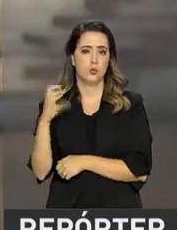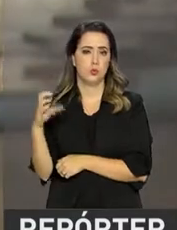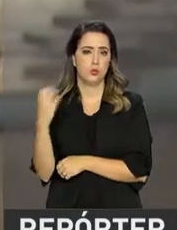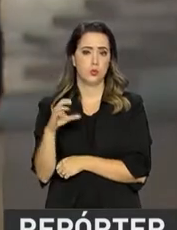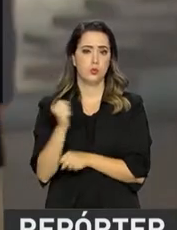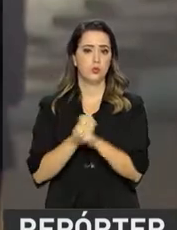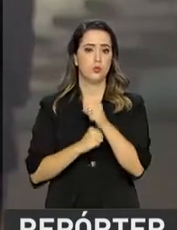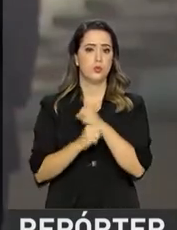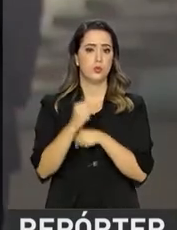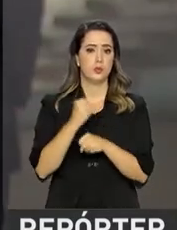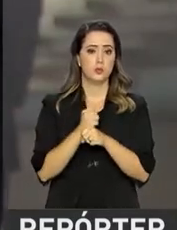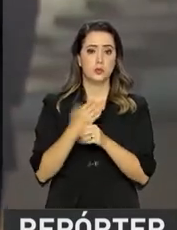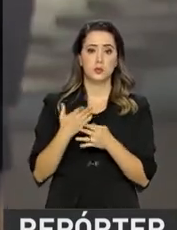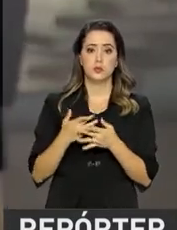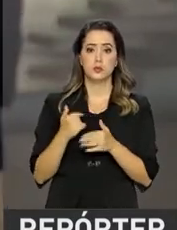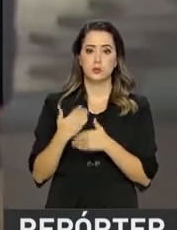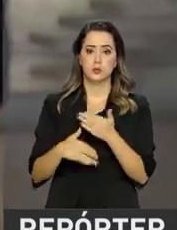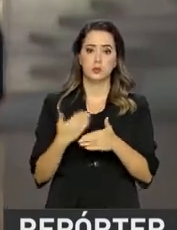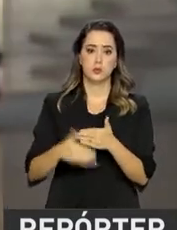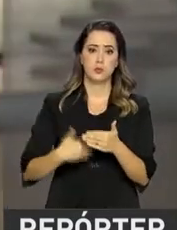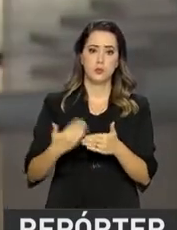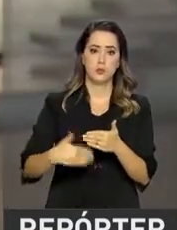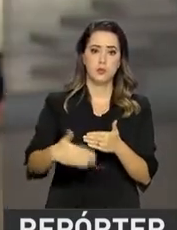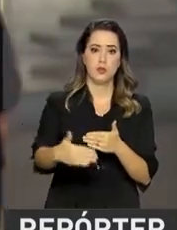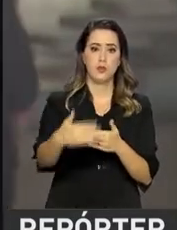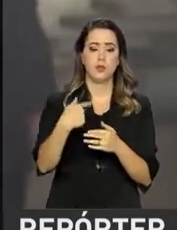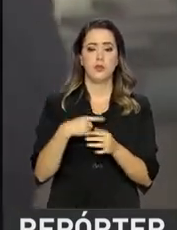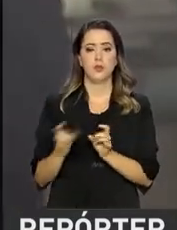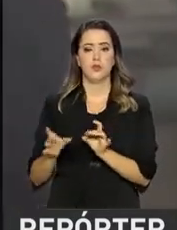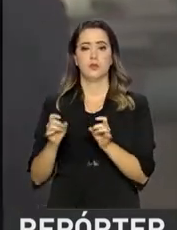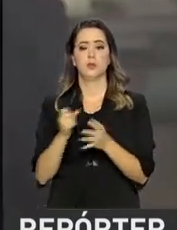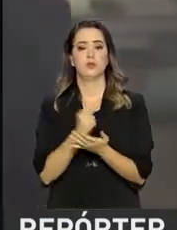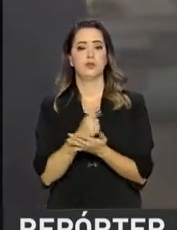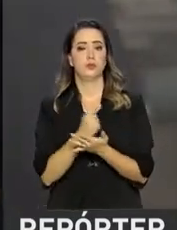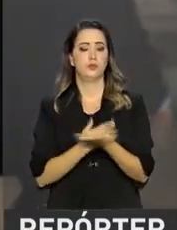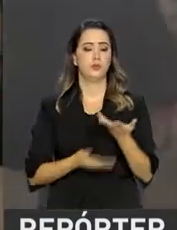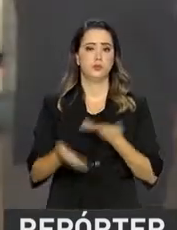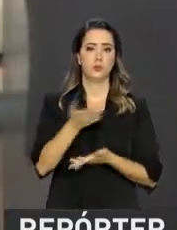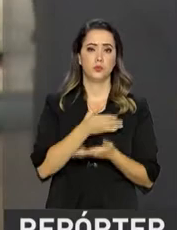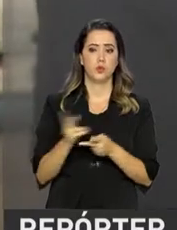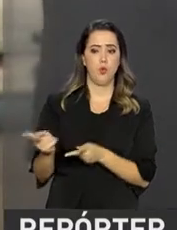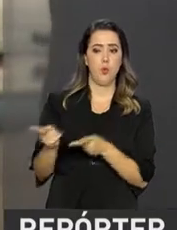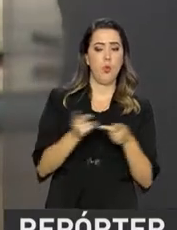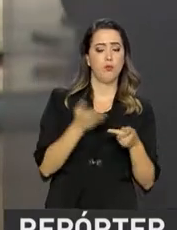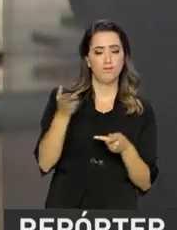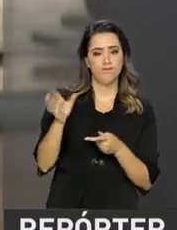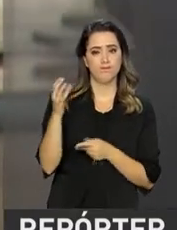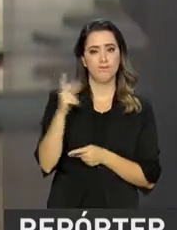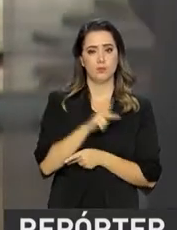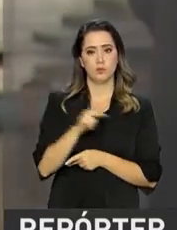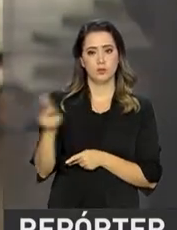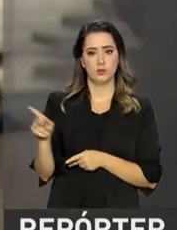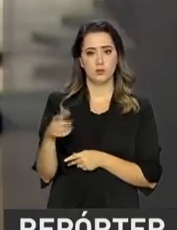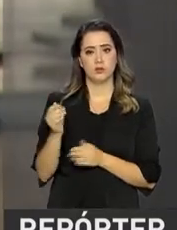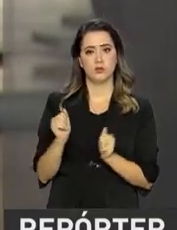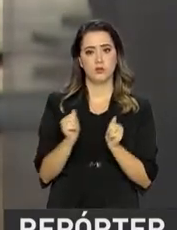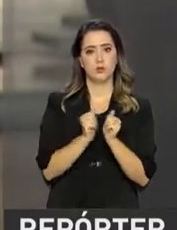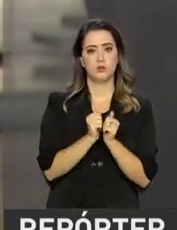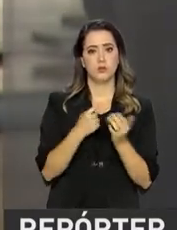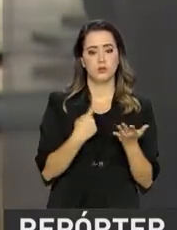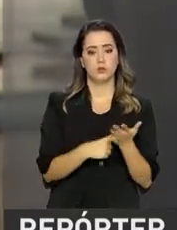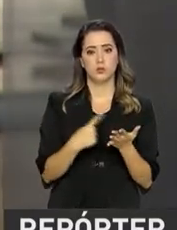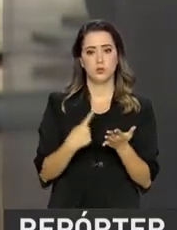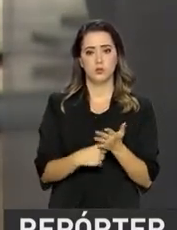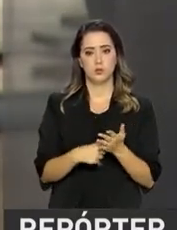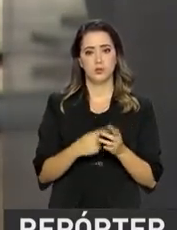assinado ano passado, e que fez avançar as relações comerciais. E convidou o colega colombiano para fazer parte do acordo de